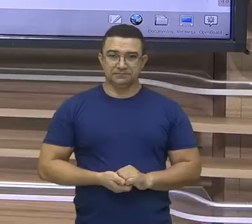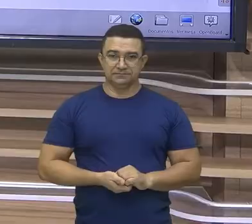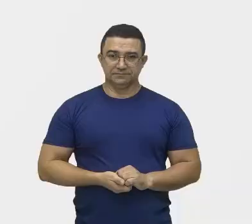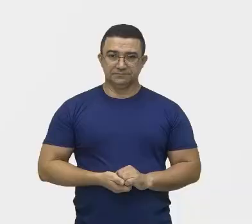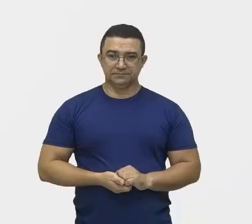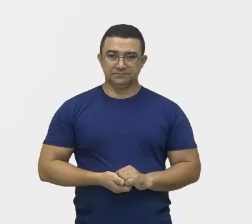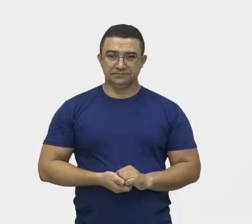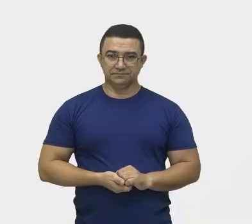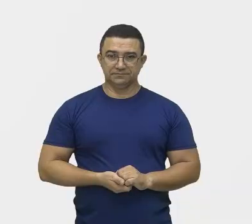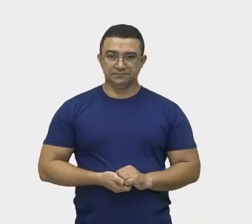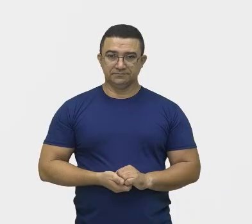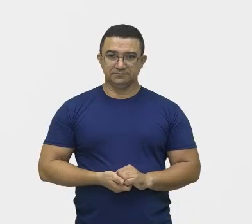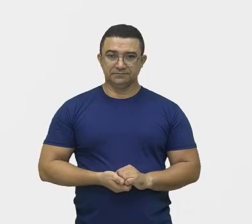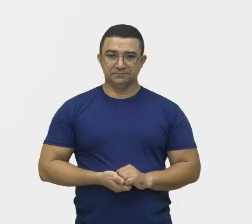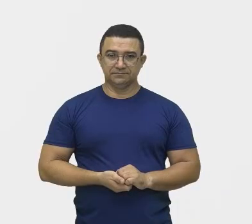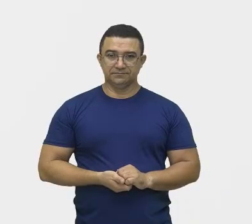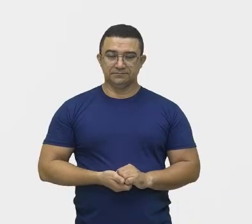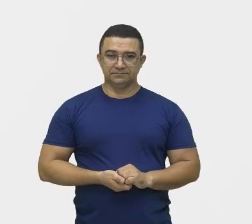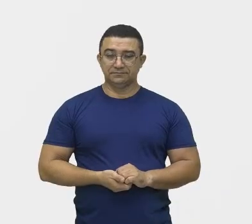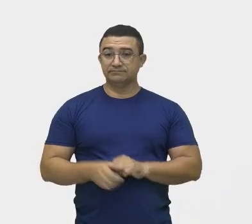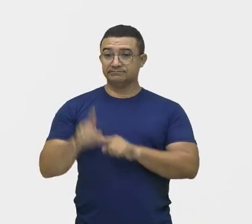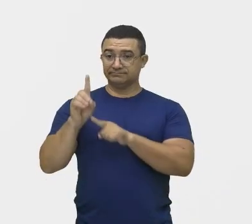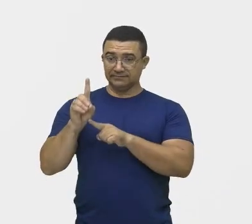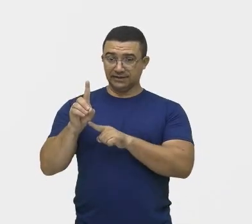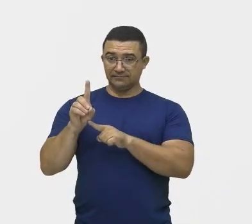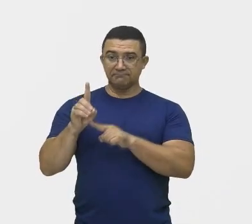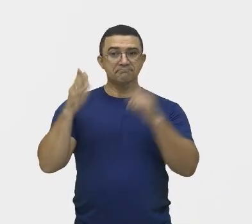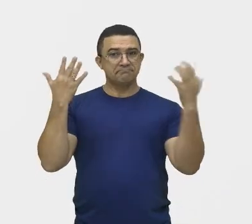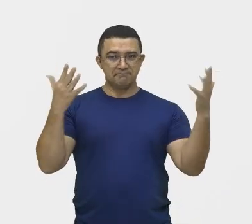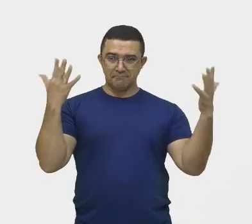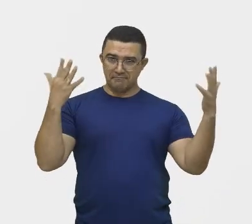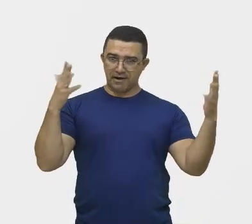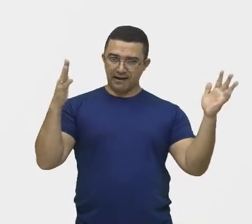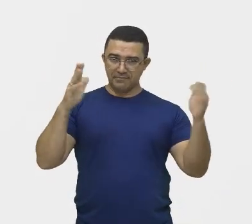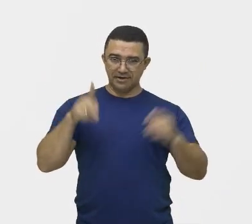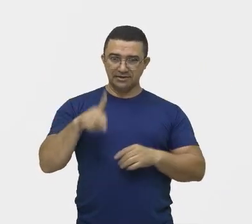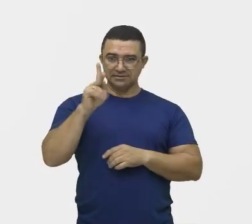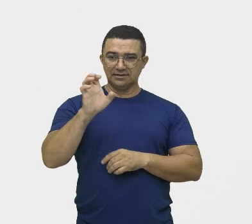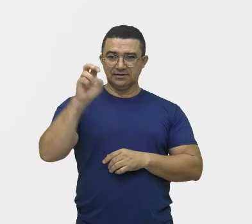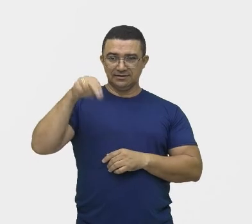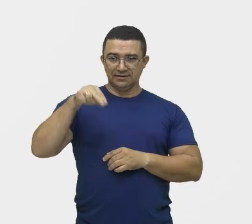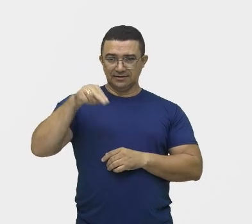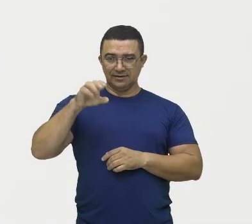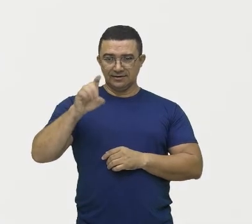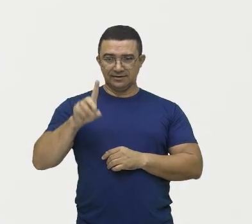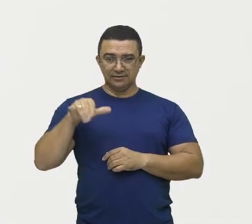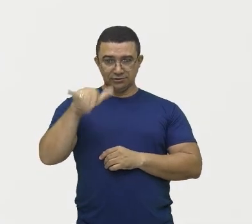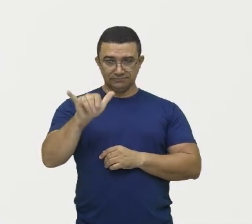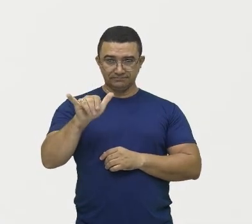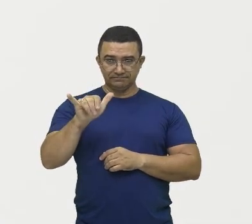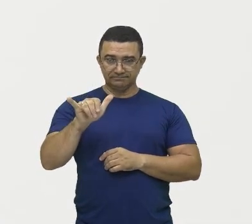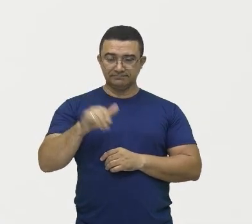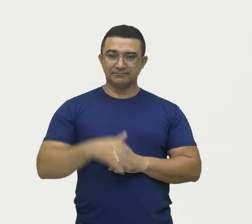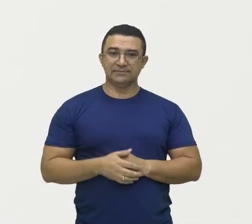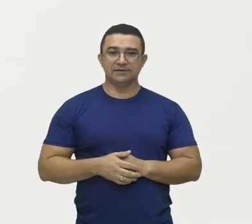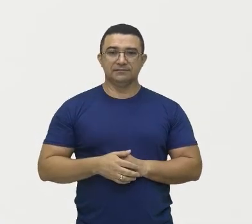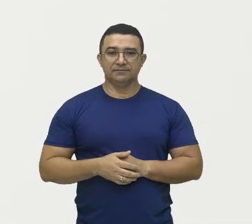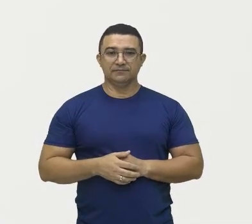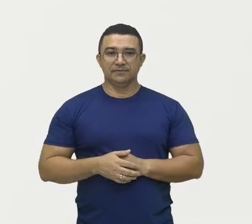resposta agora, olha só. Então, de fato, parabéns aí para o Kennedy, todos aqueles alunos que acertaram mesmo sem ter